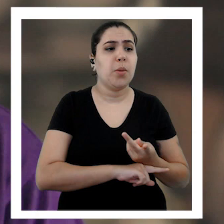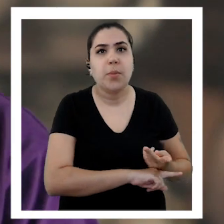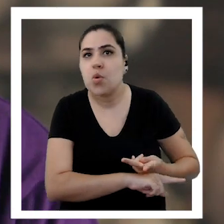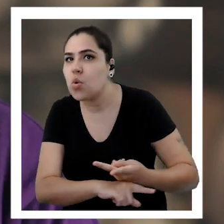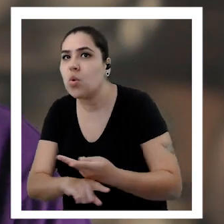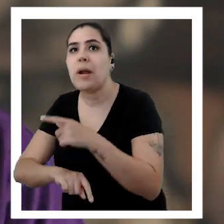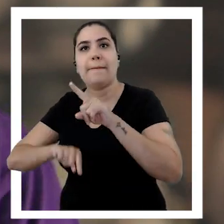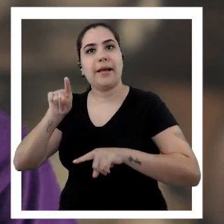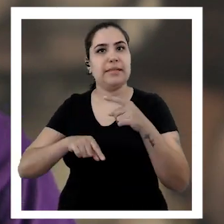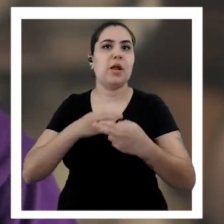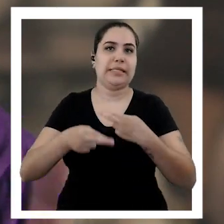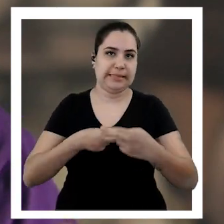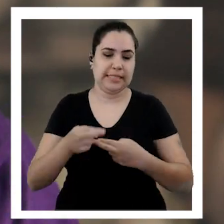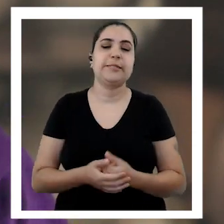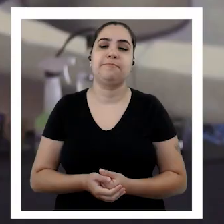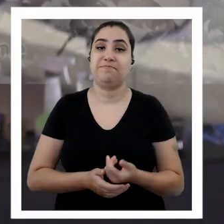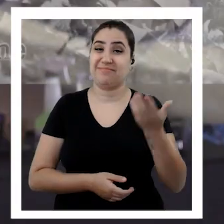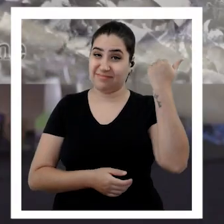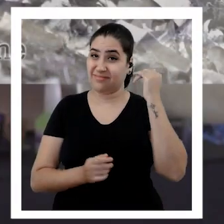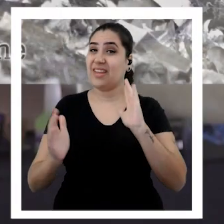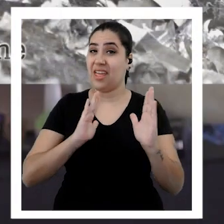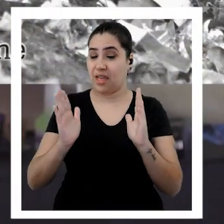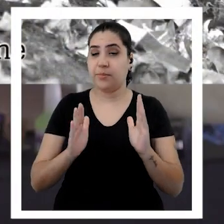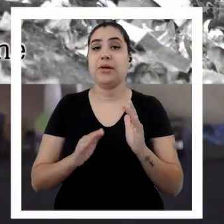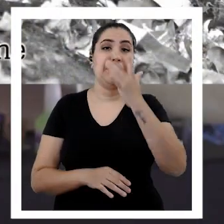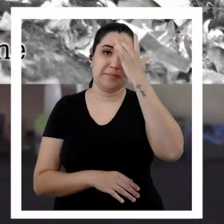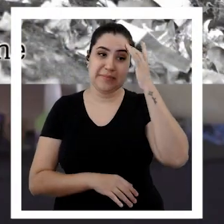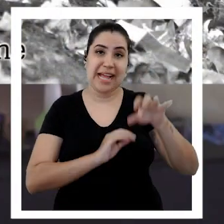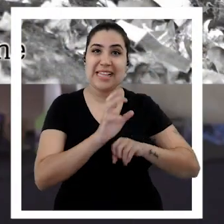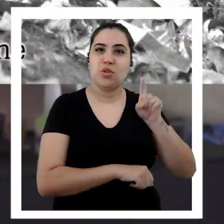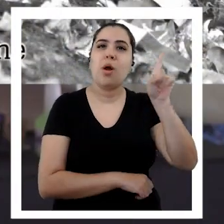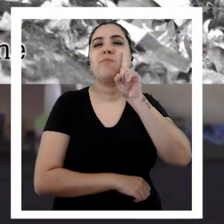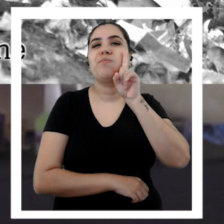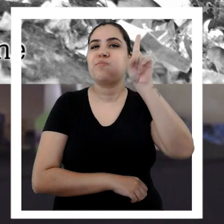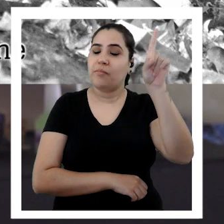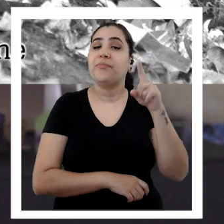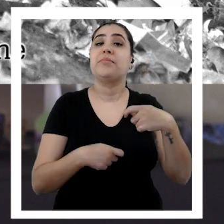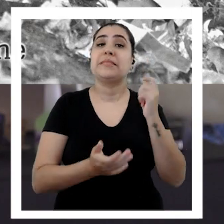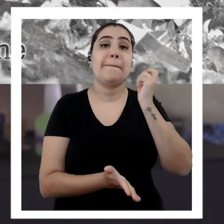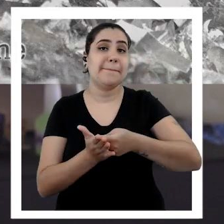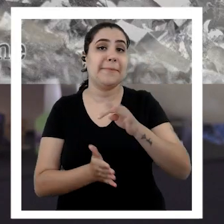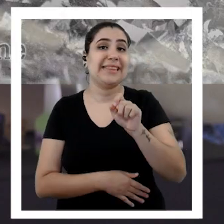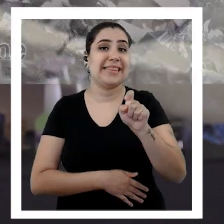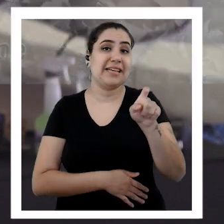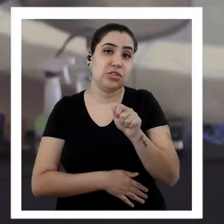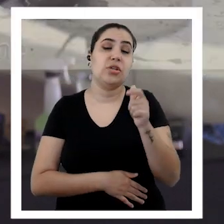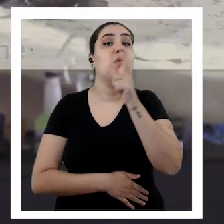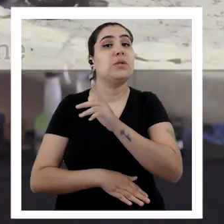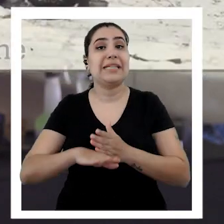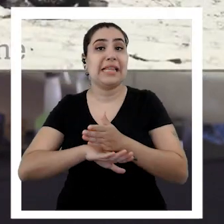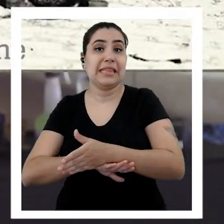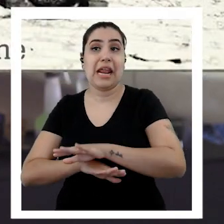trabalho na busca pelo material reciclável. Mais ou menos nessa época, os catadores dos Estados Unidos tinham que pagar uma